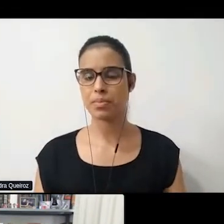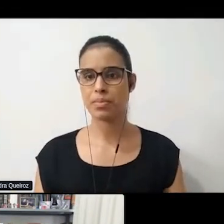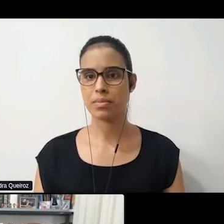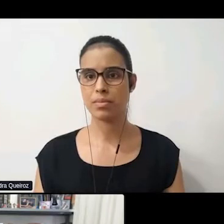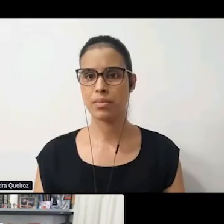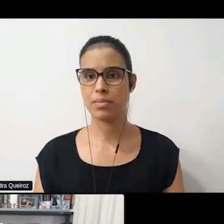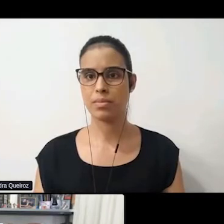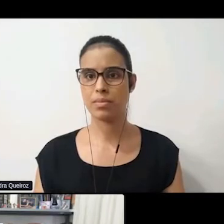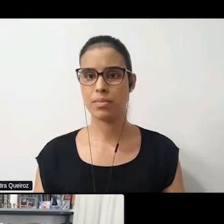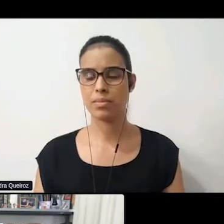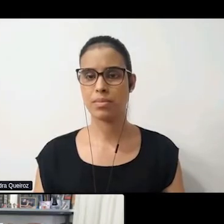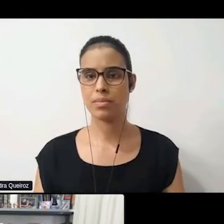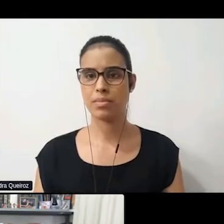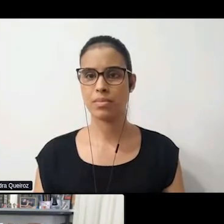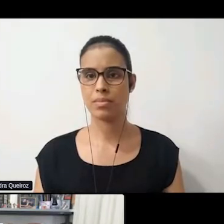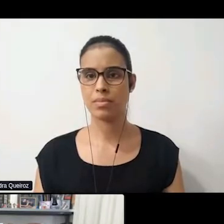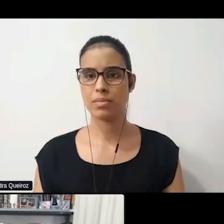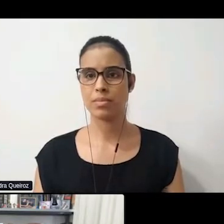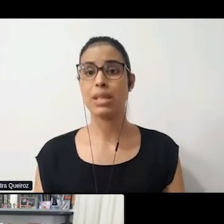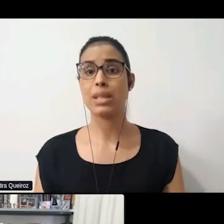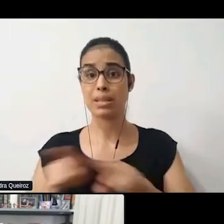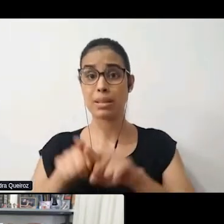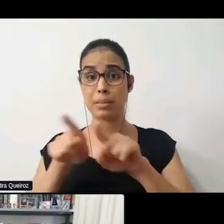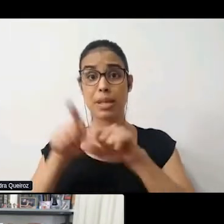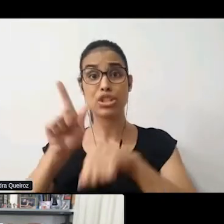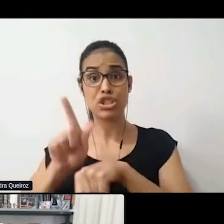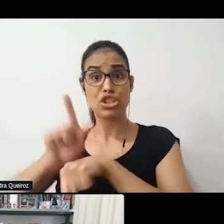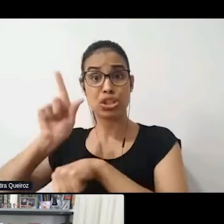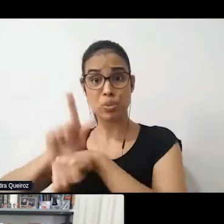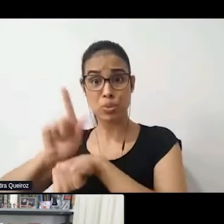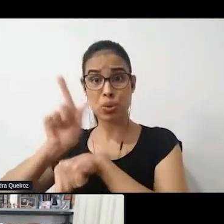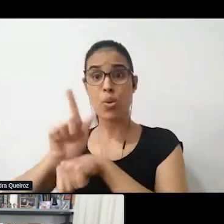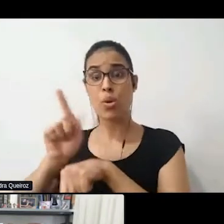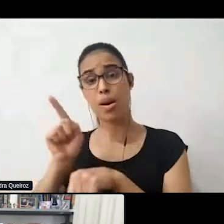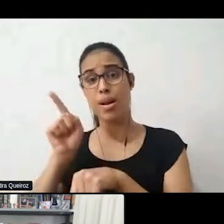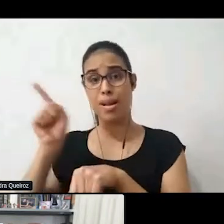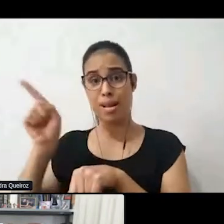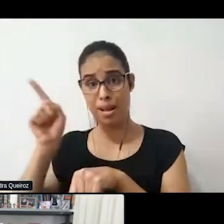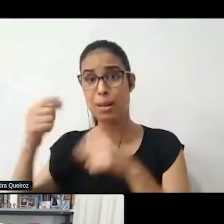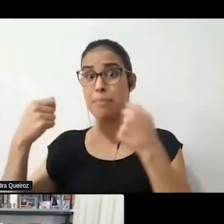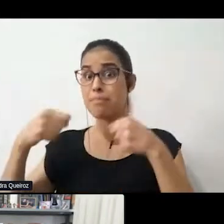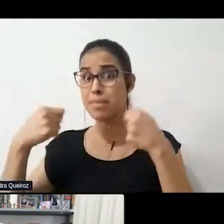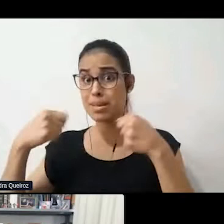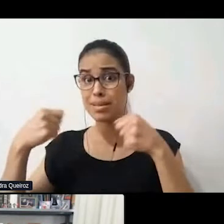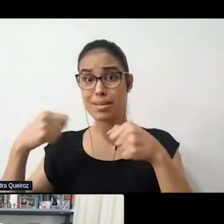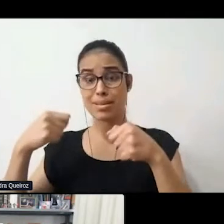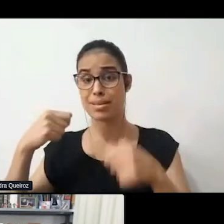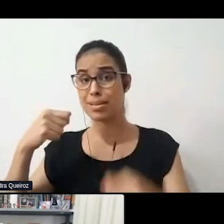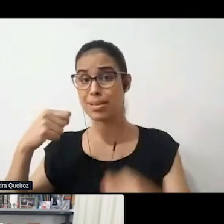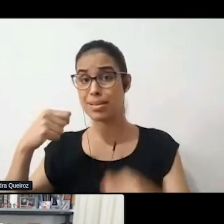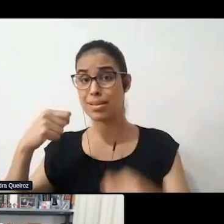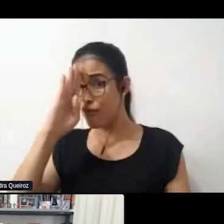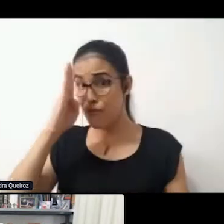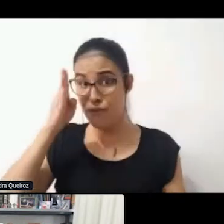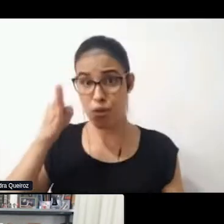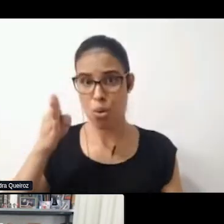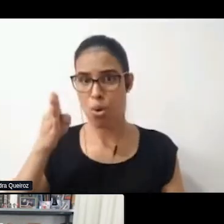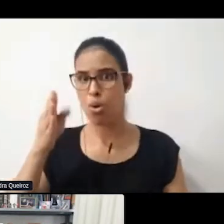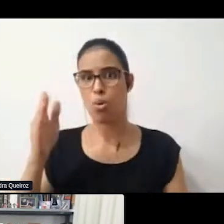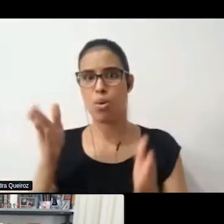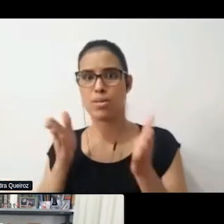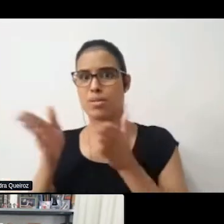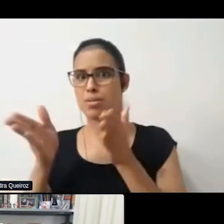em um entregável, o gestor sempre está lá priorizando acessibilidade e não ser alguma coisa pontual, que às